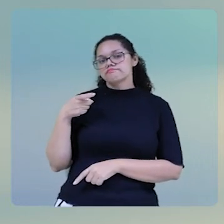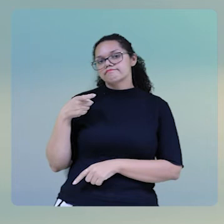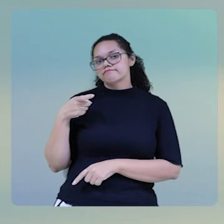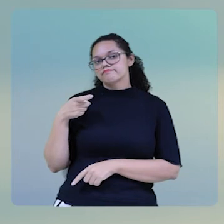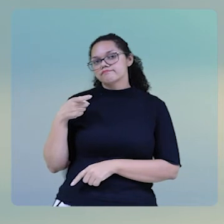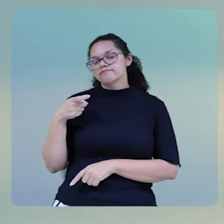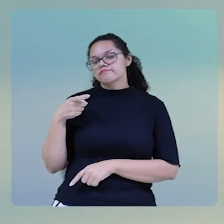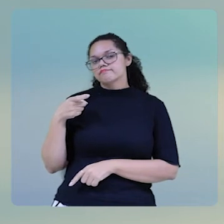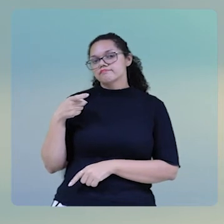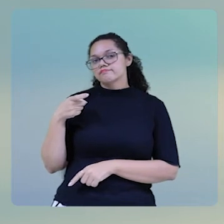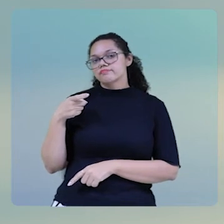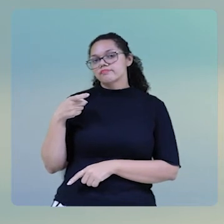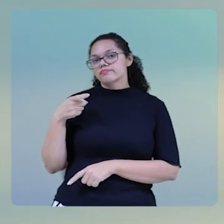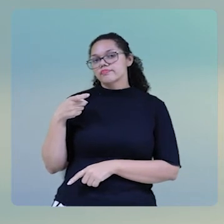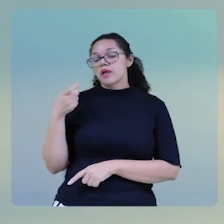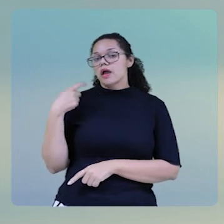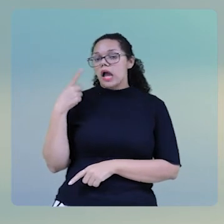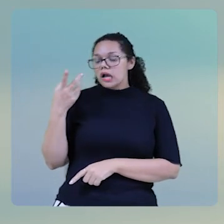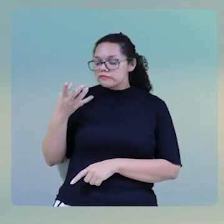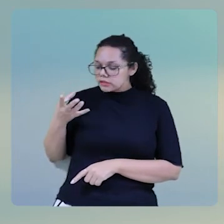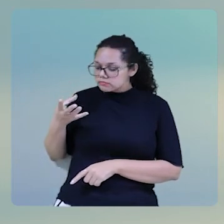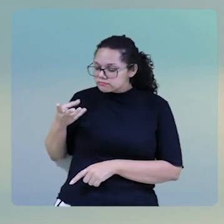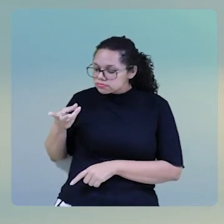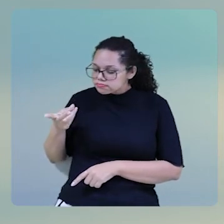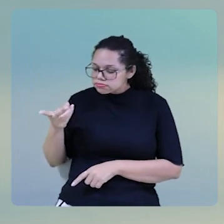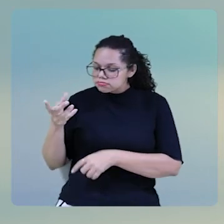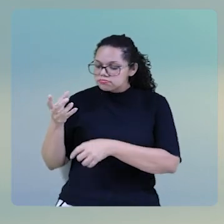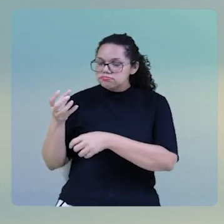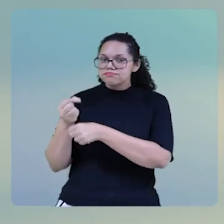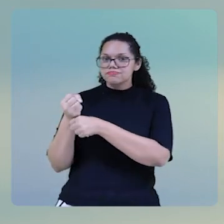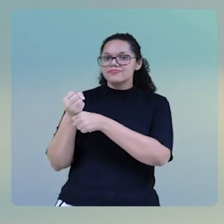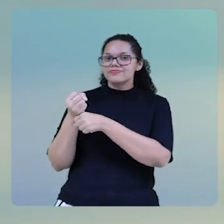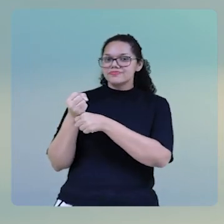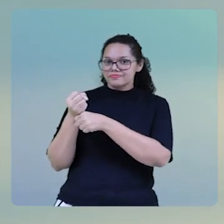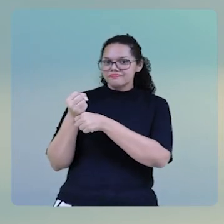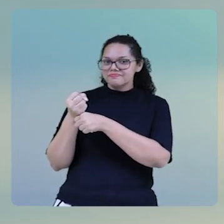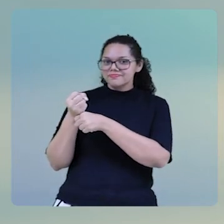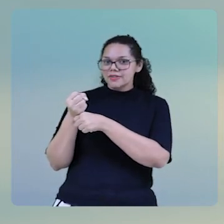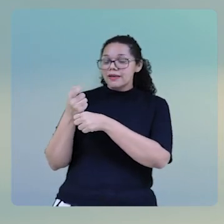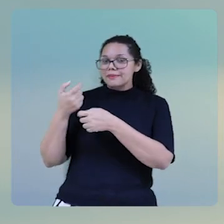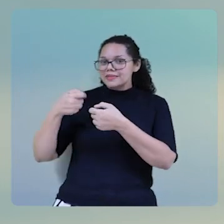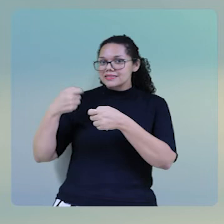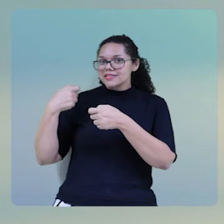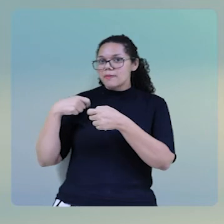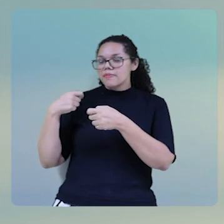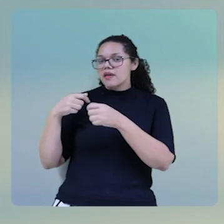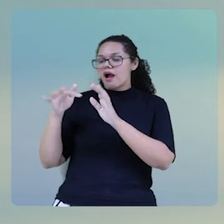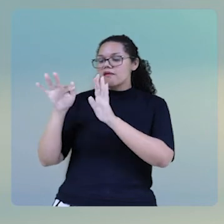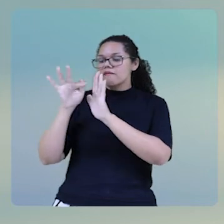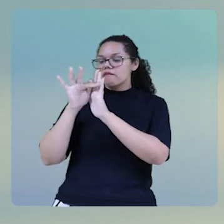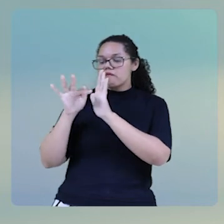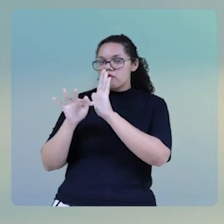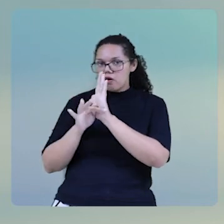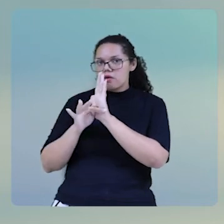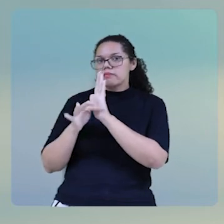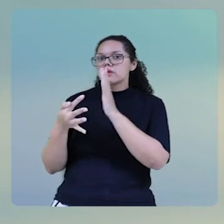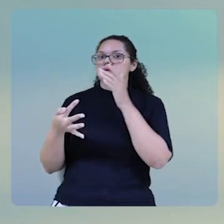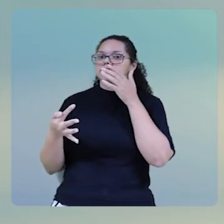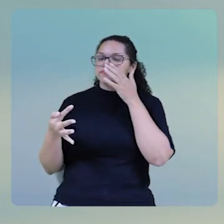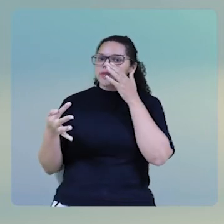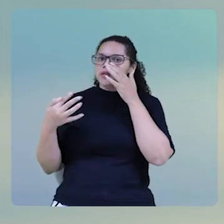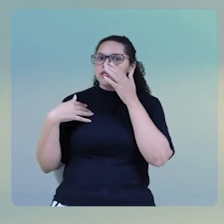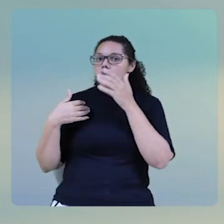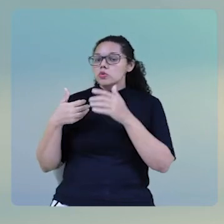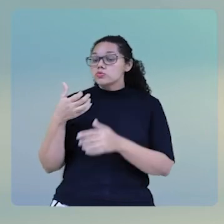a deformação. Tá certo? Então, o que acontece? O K é a constante, 5 vezes 10 a